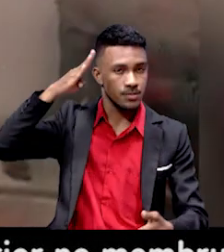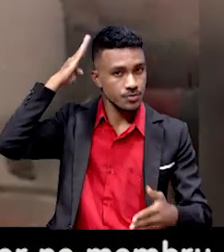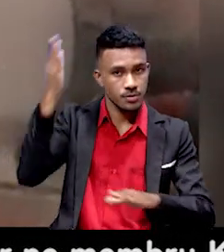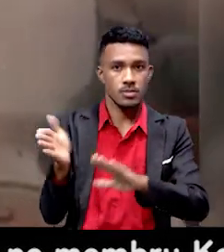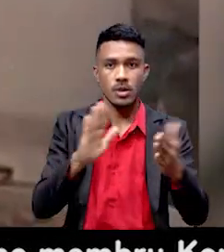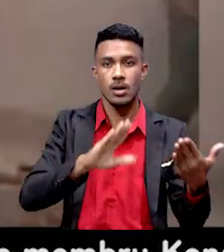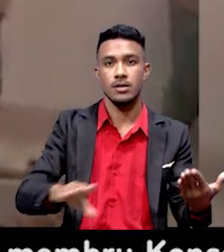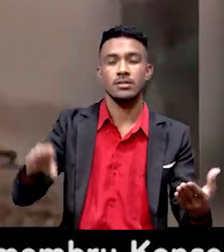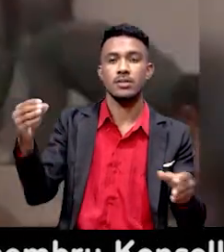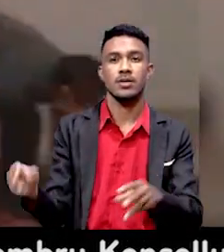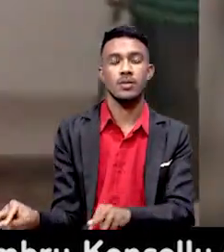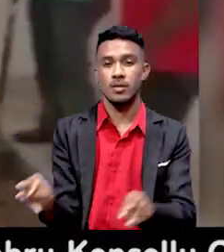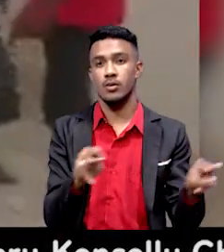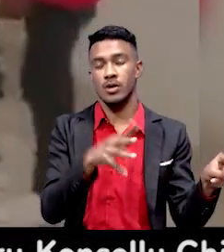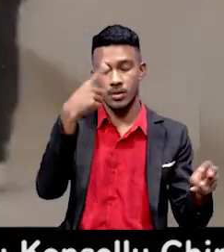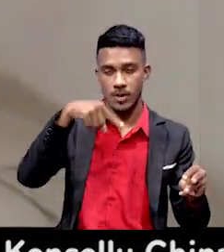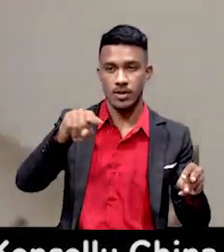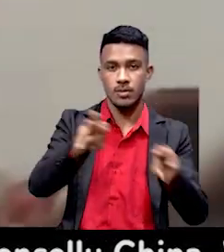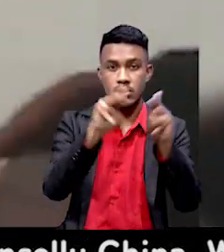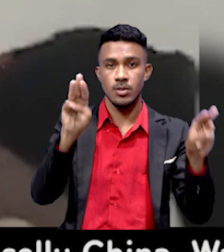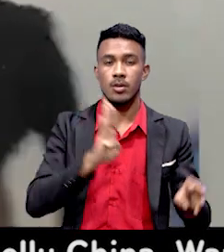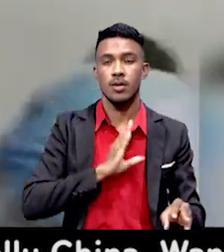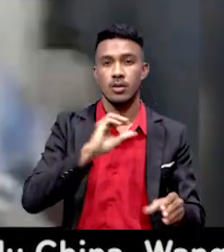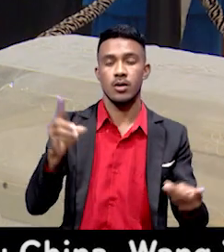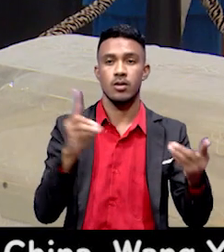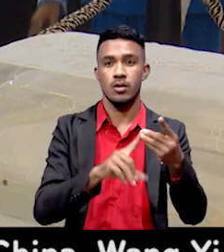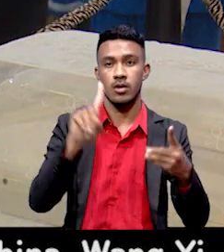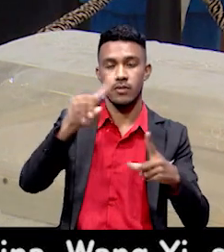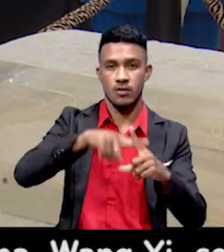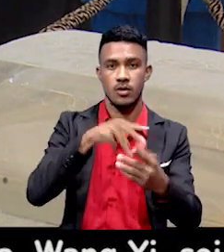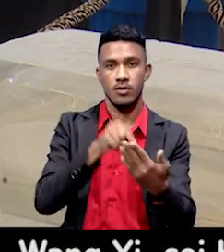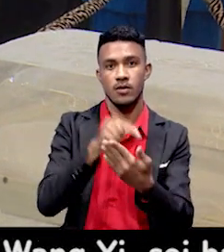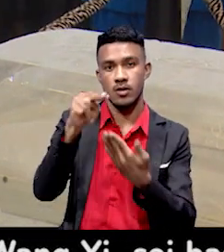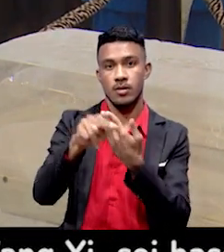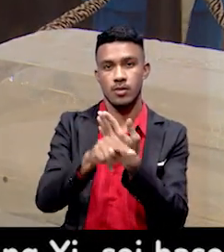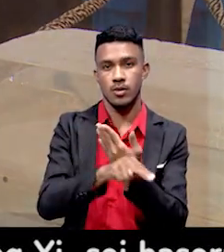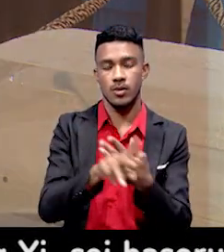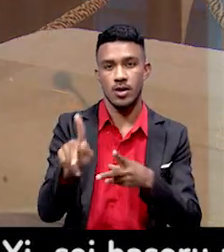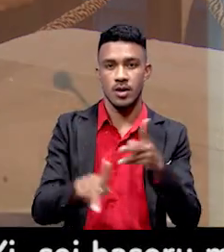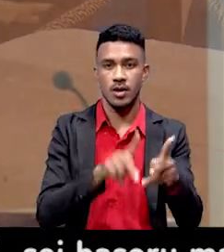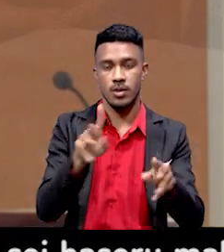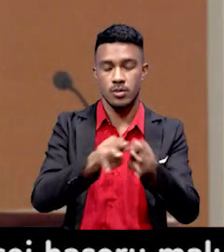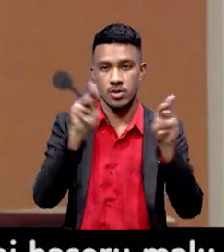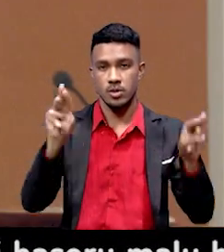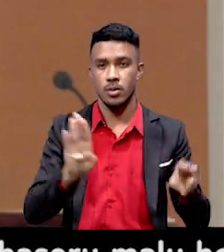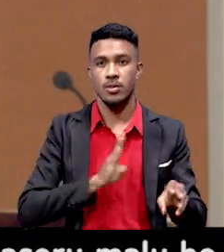Nascimento, se transporta ba Baucau ia loron ida fulang Novembro. Sarani Diocese Baucau se simu mateisin Dom